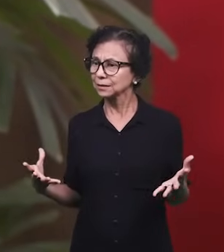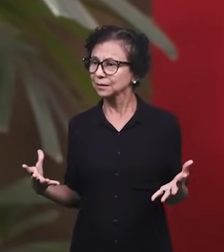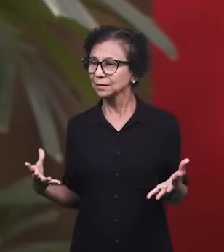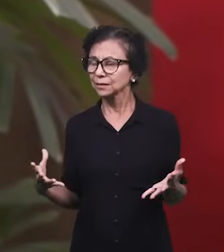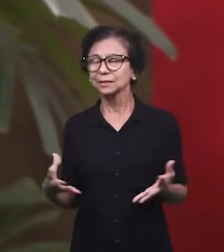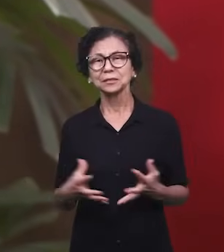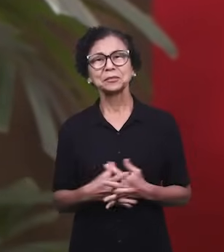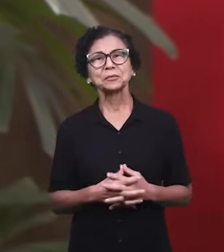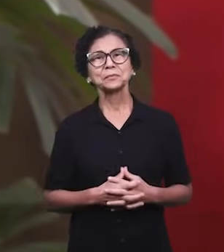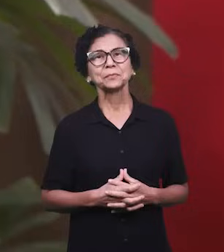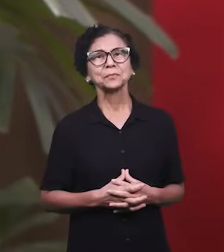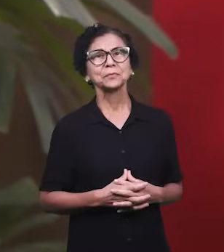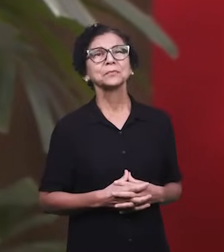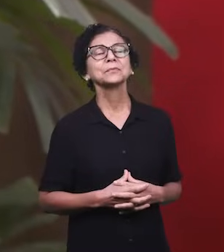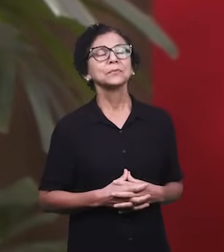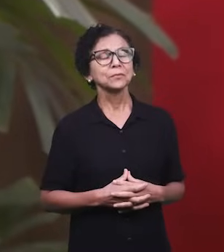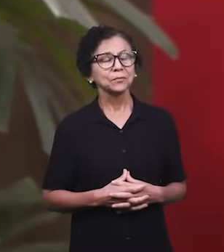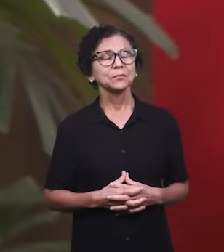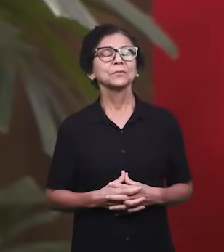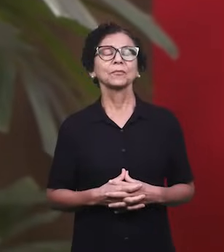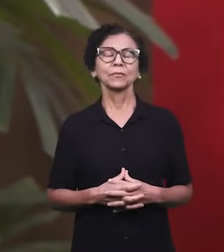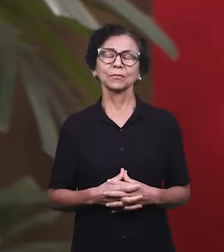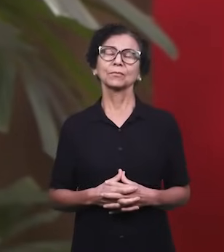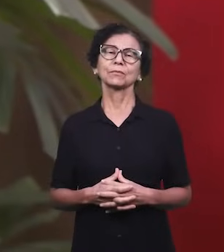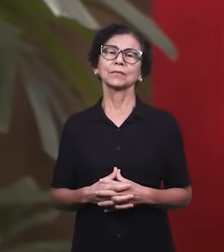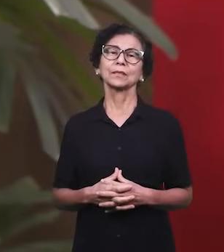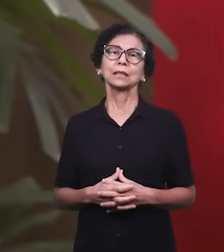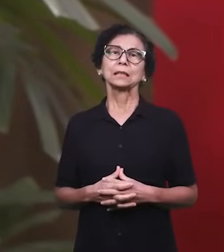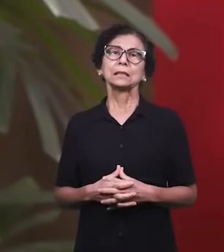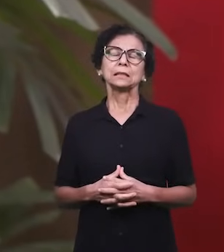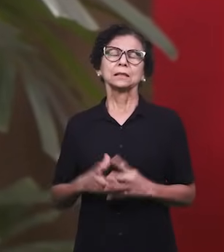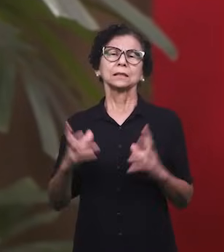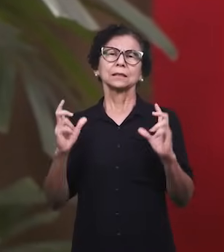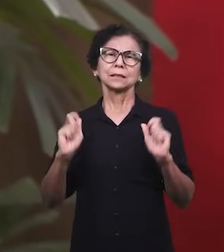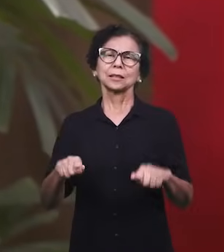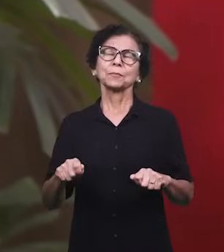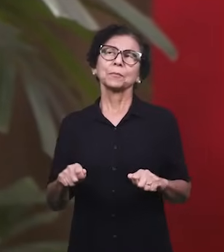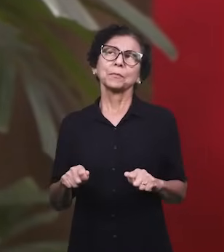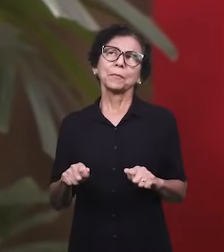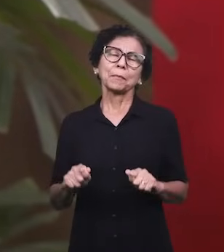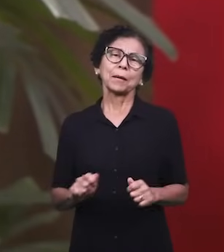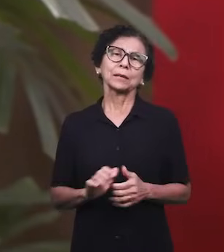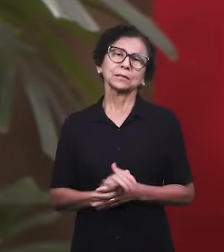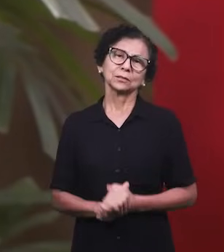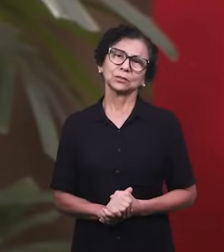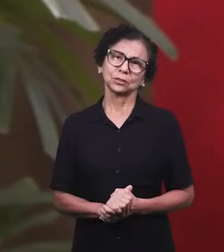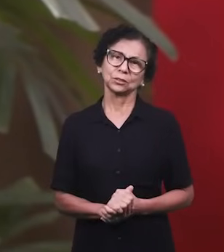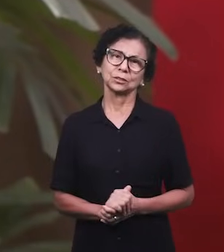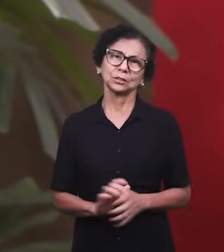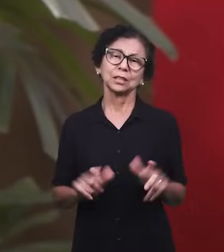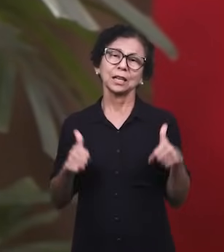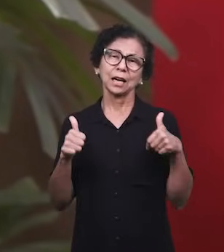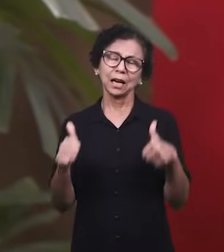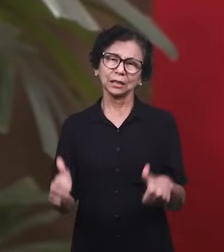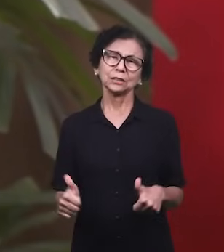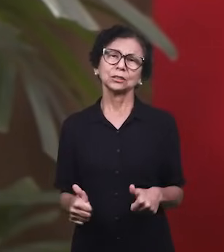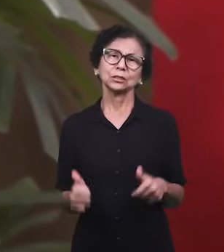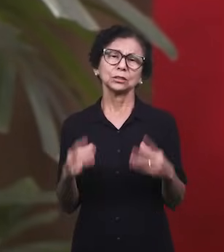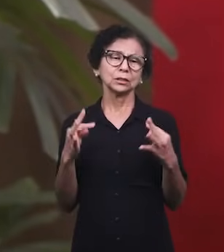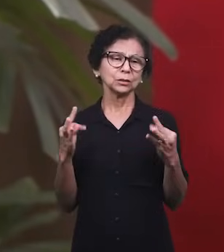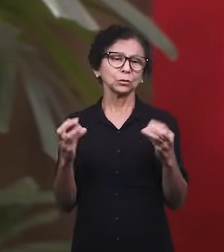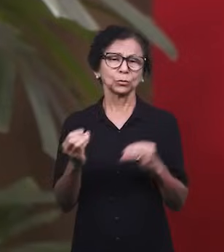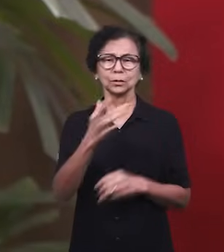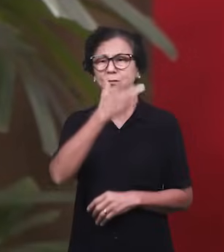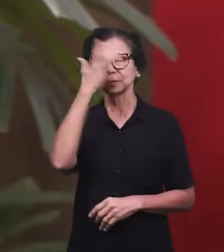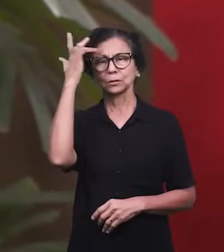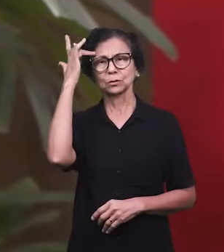esse milagre é exatamente o milagre que é capaz de ser operado em tantos quantos esperam no Senhor, como